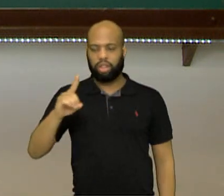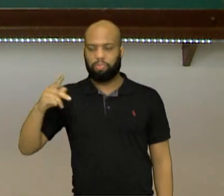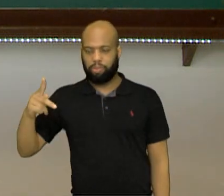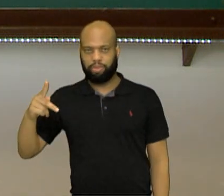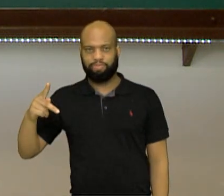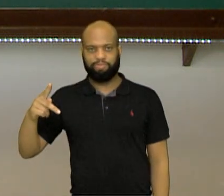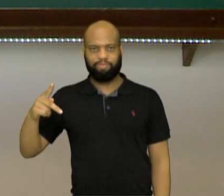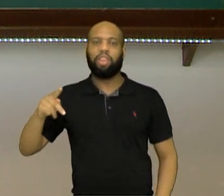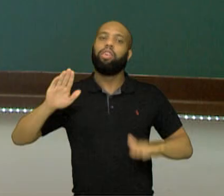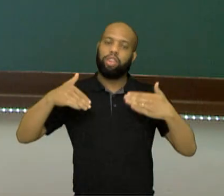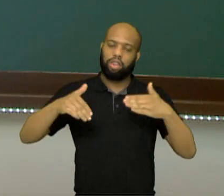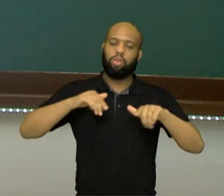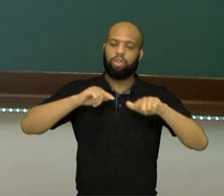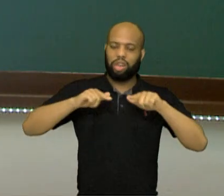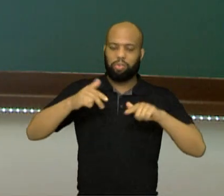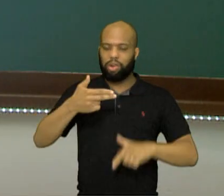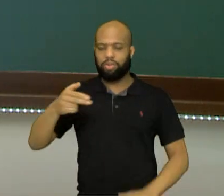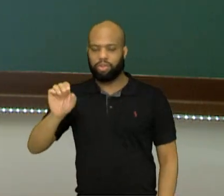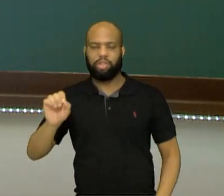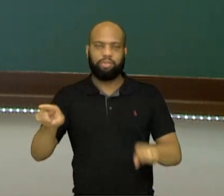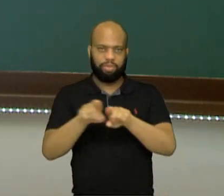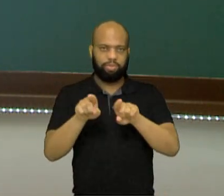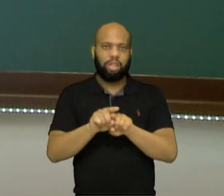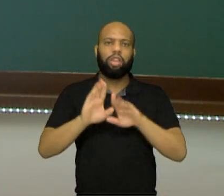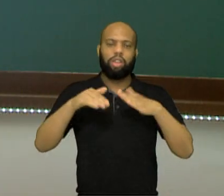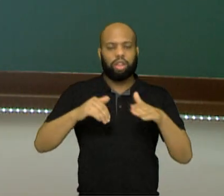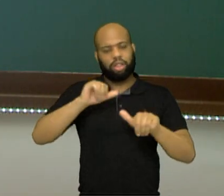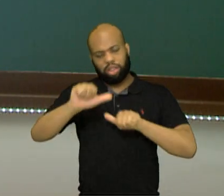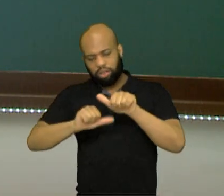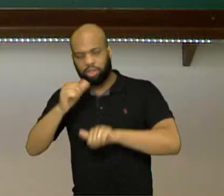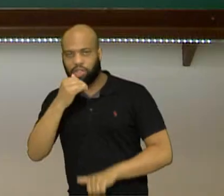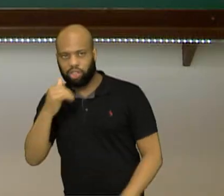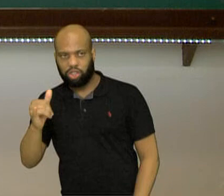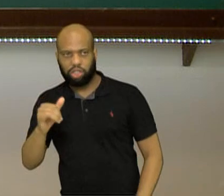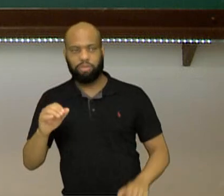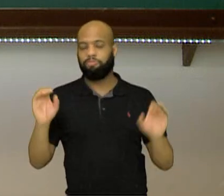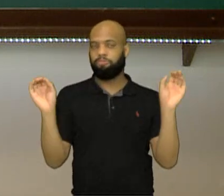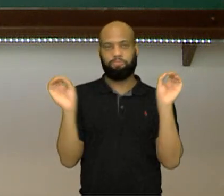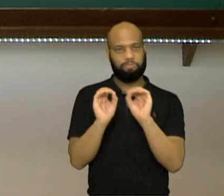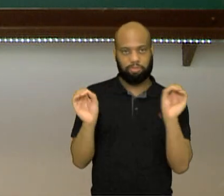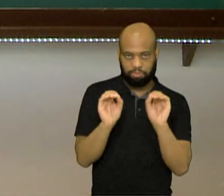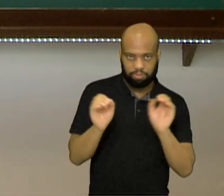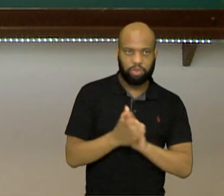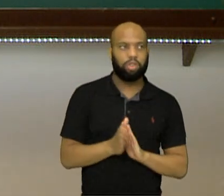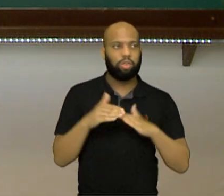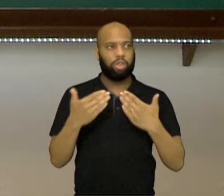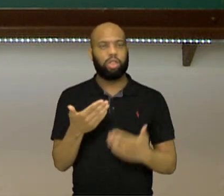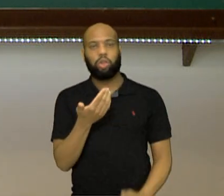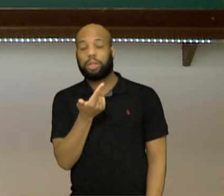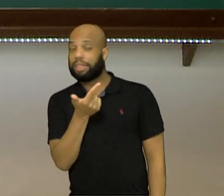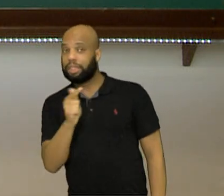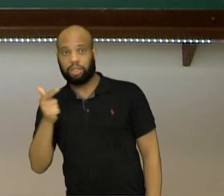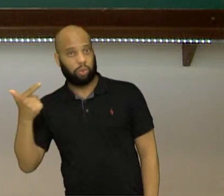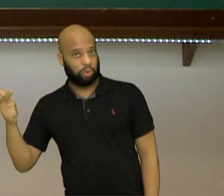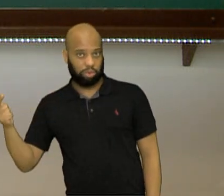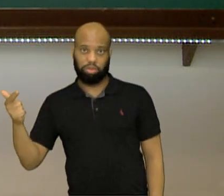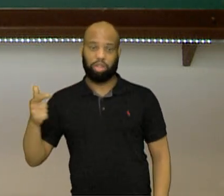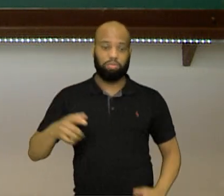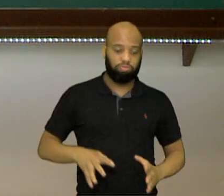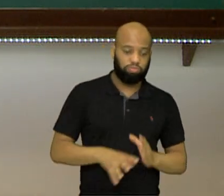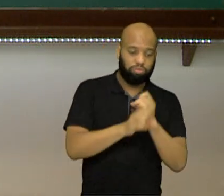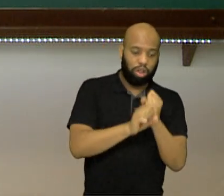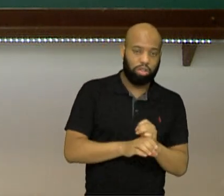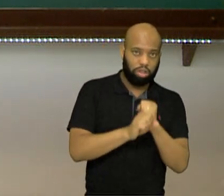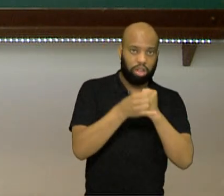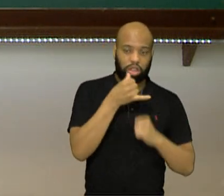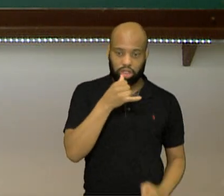zero. Então, há transformação de energia sobre a carga? Nenhuma, né? Então, não há nem acúmulo de energia